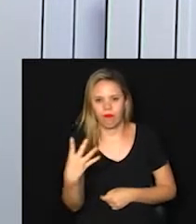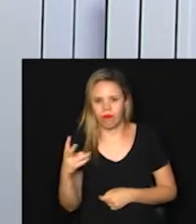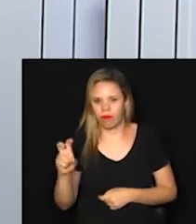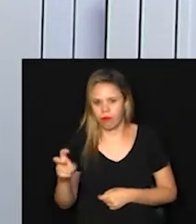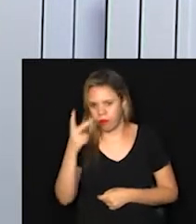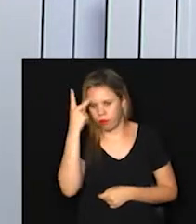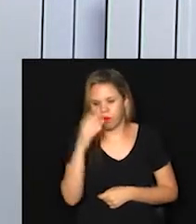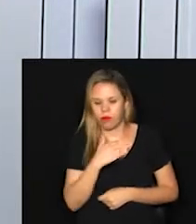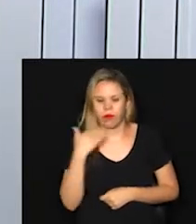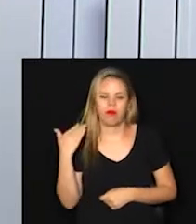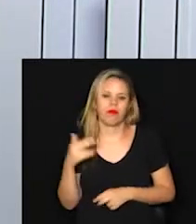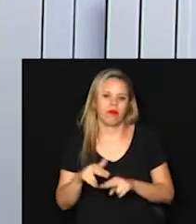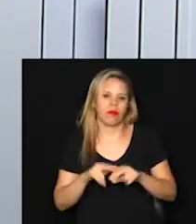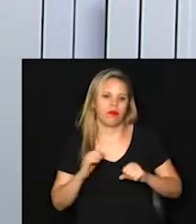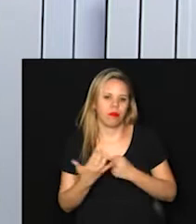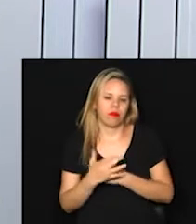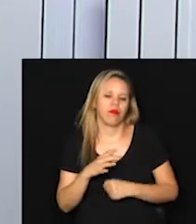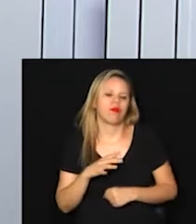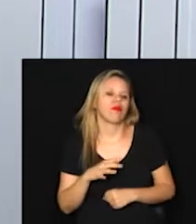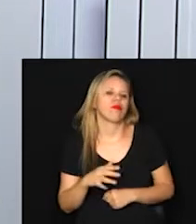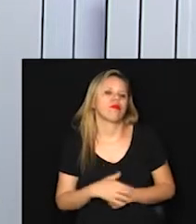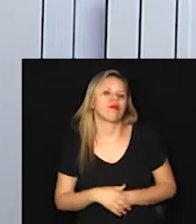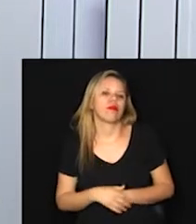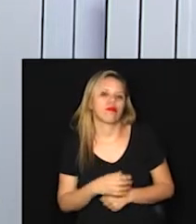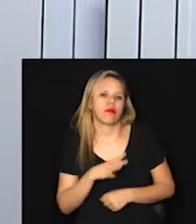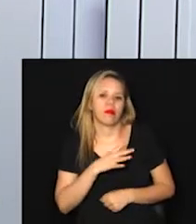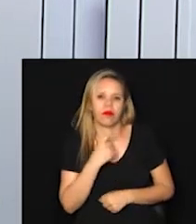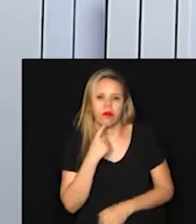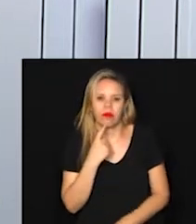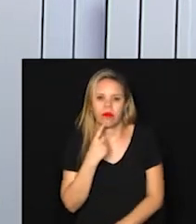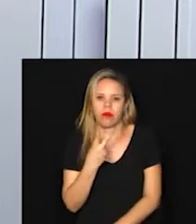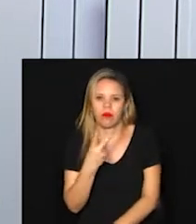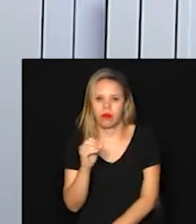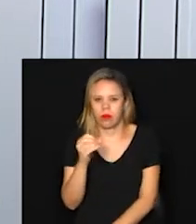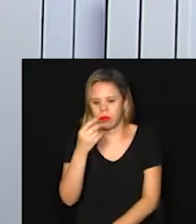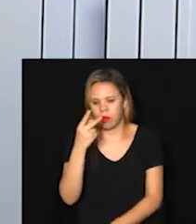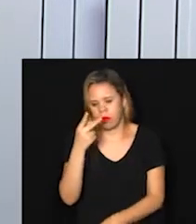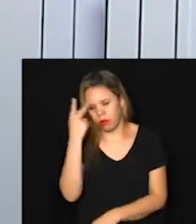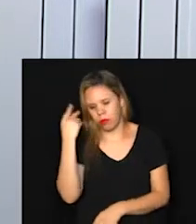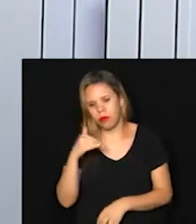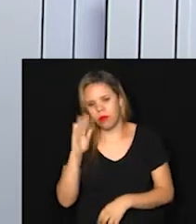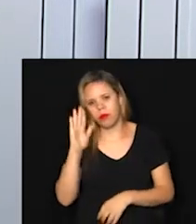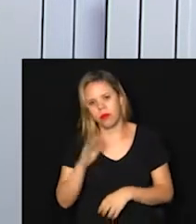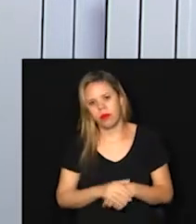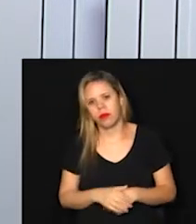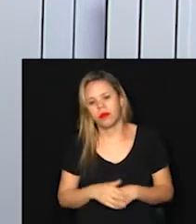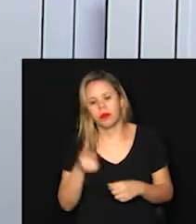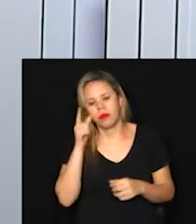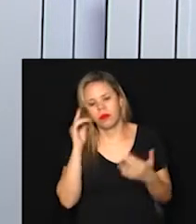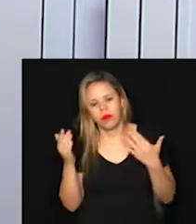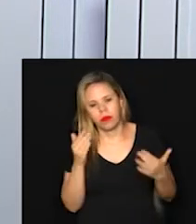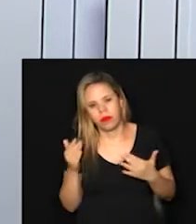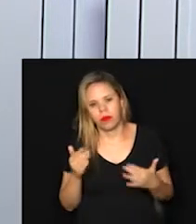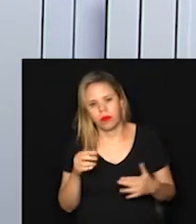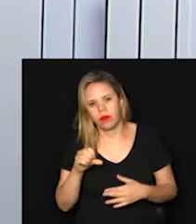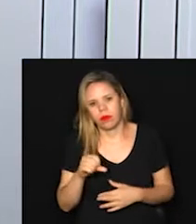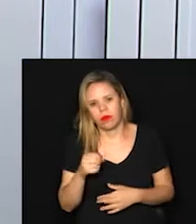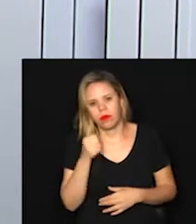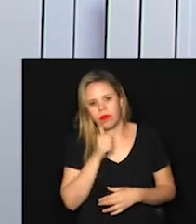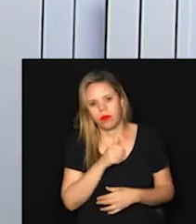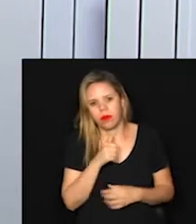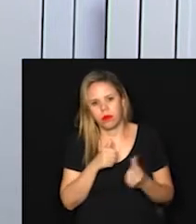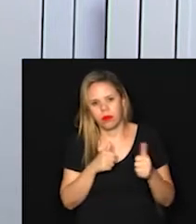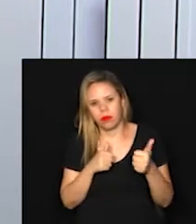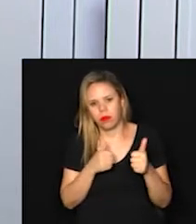1.145 pessoas faleceram na cidade de Campinas, são 20 óbitos a mais que em relação a ontem. Foram 9 mulheres